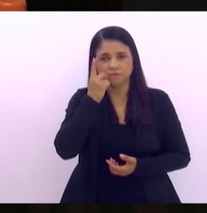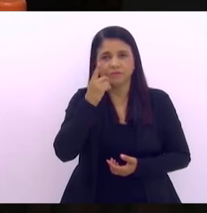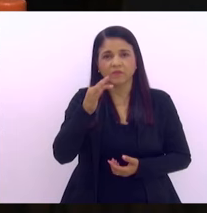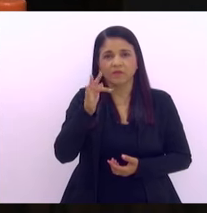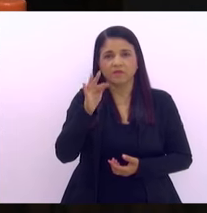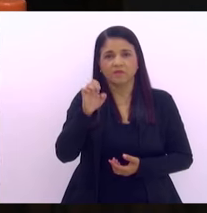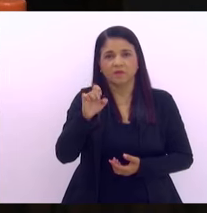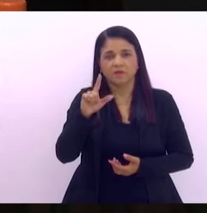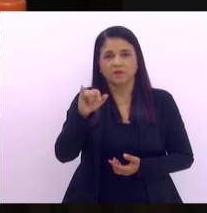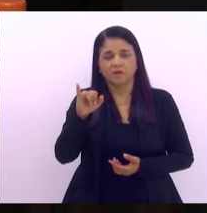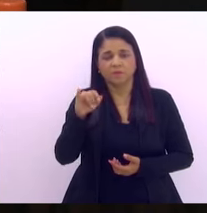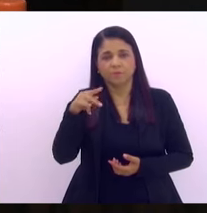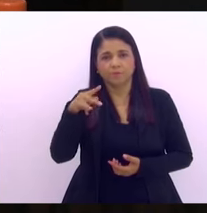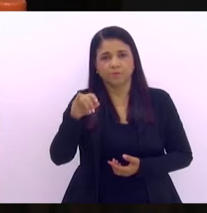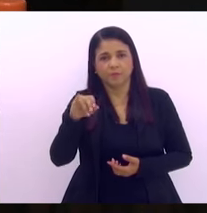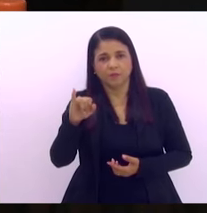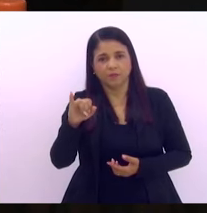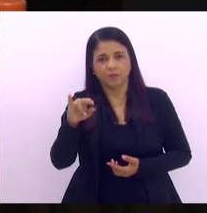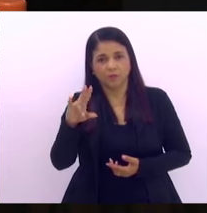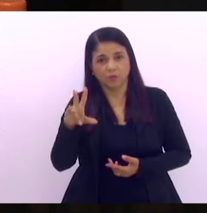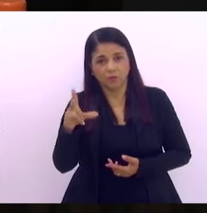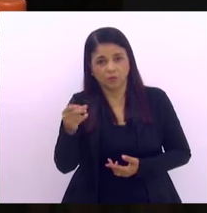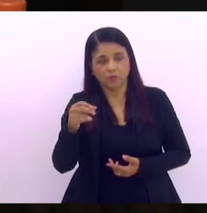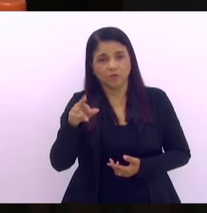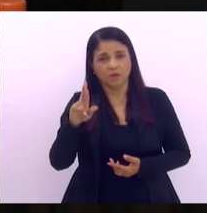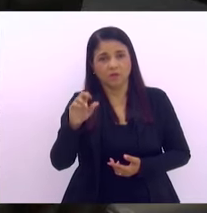Filipinho Raves.